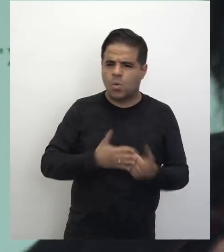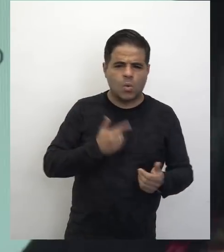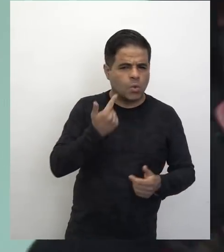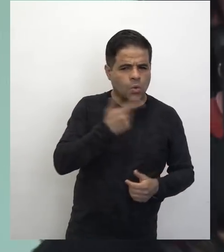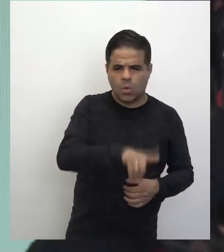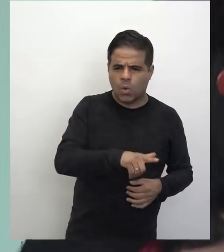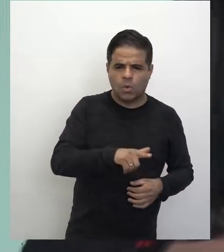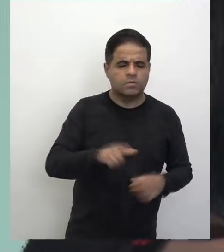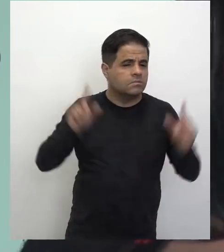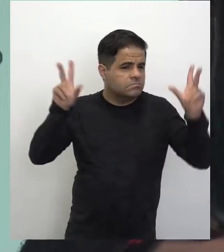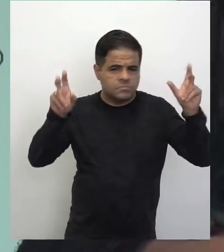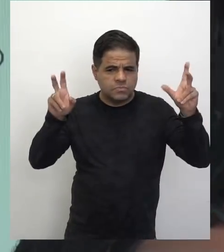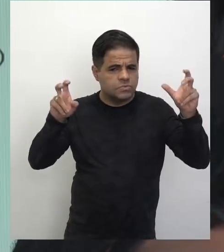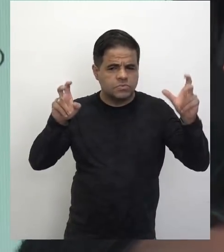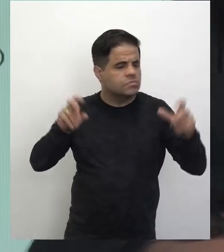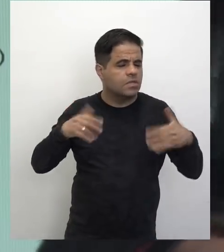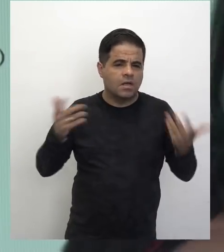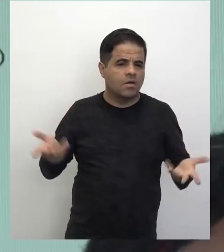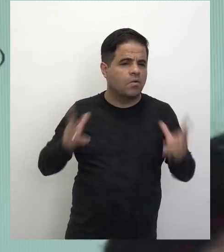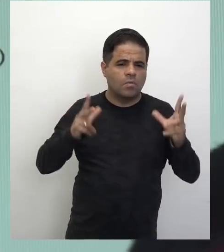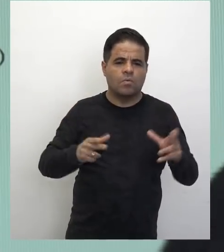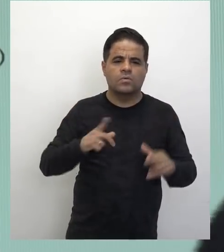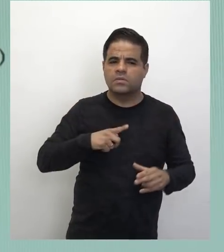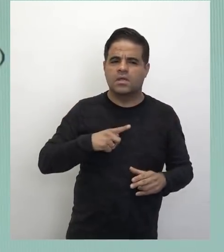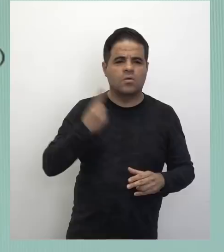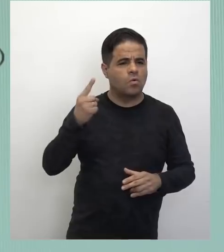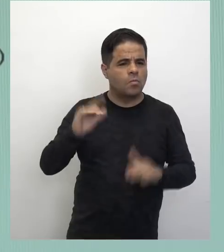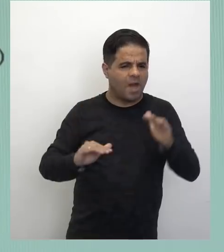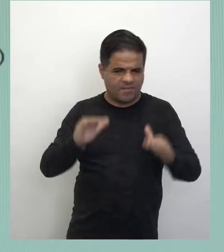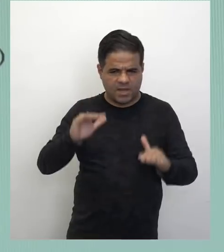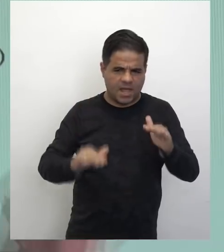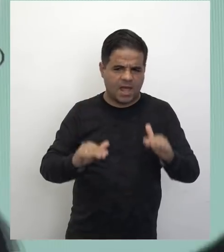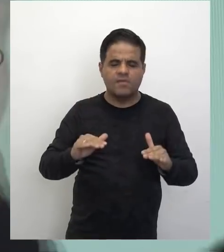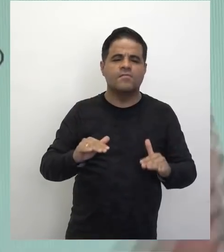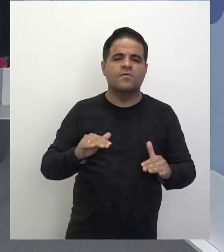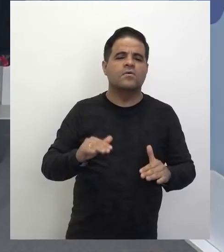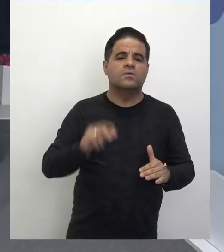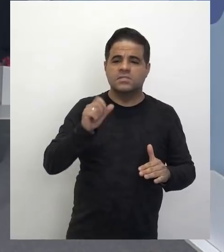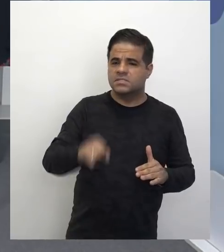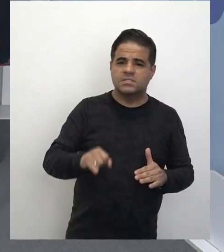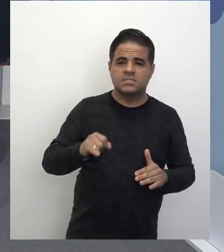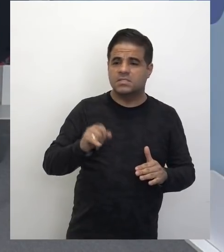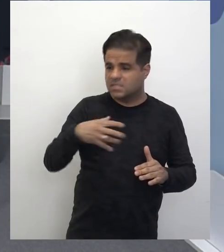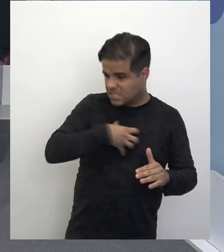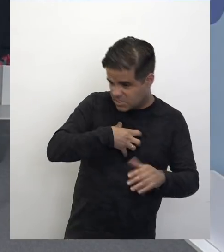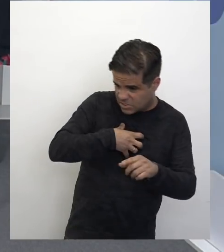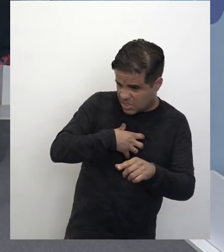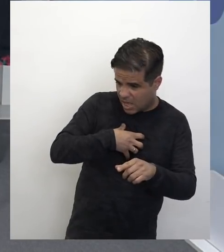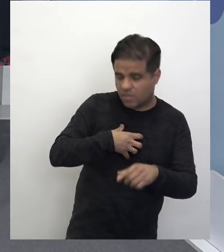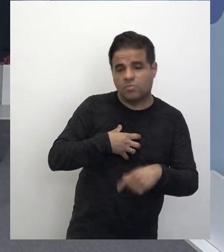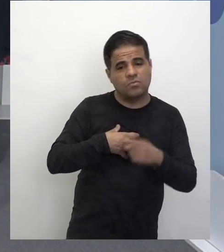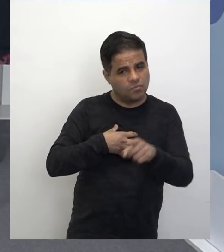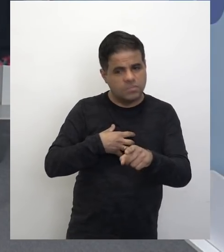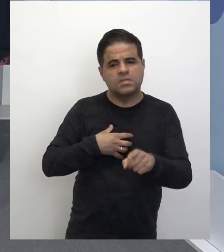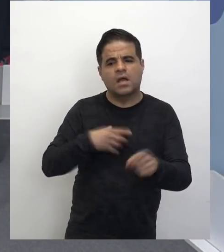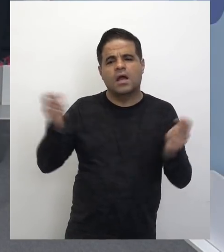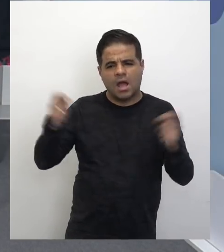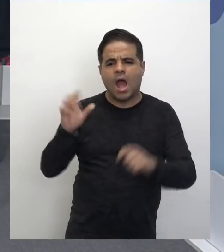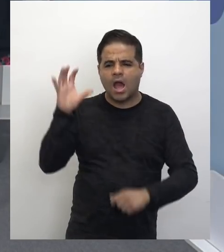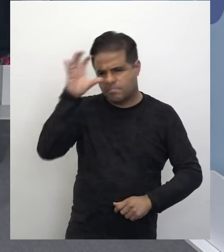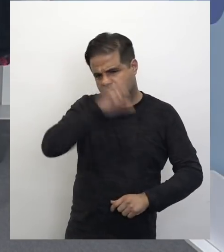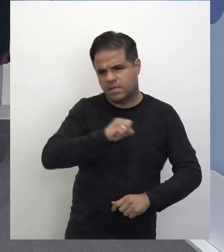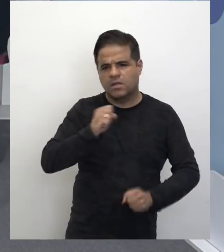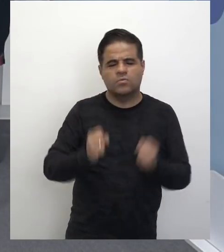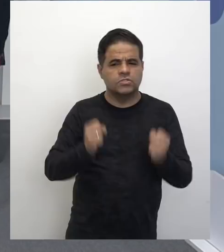outra situação, que no caso, como a gente só tem uma variável, se for desse jeito, você aprendeu a